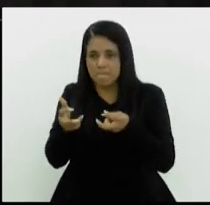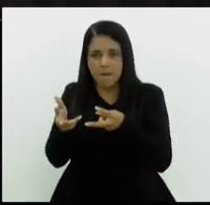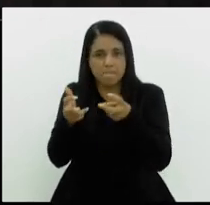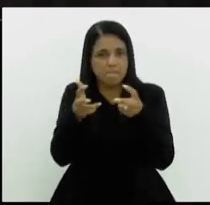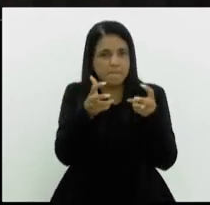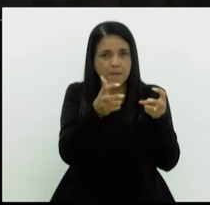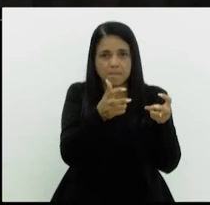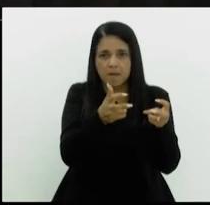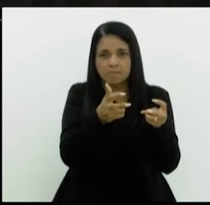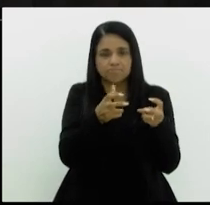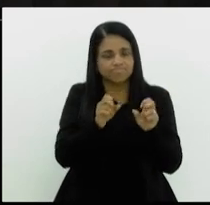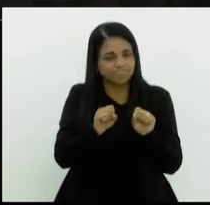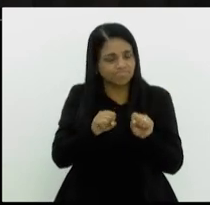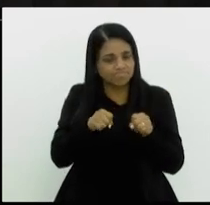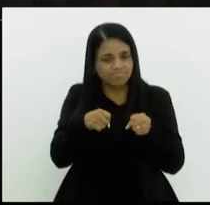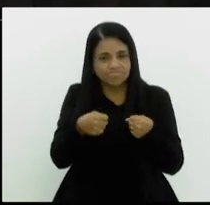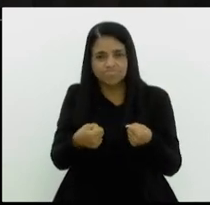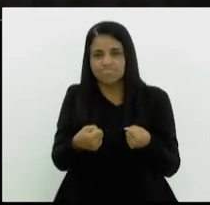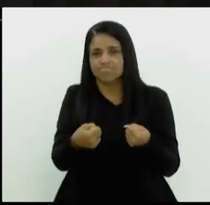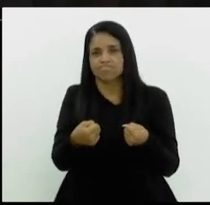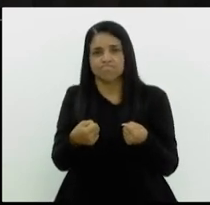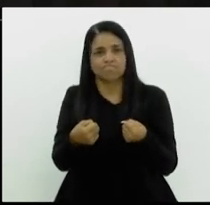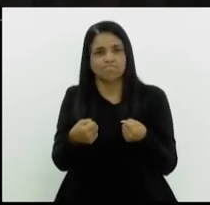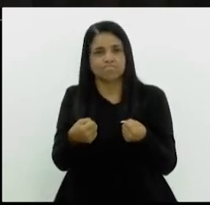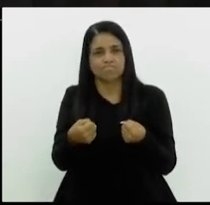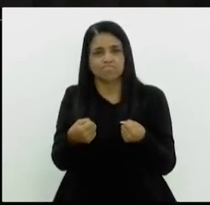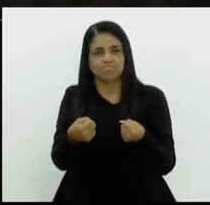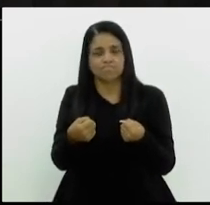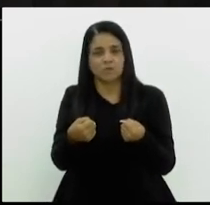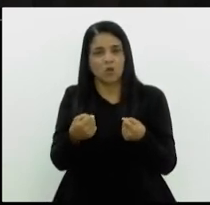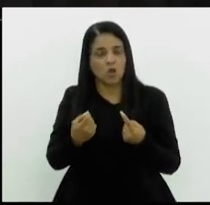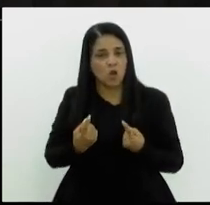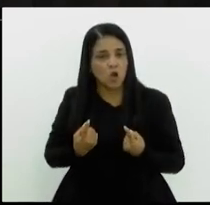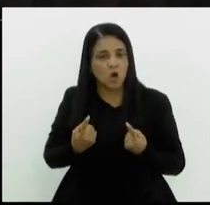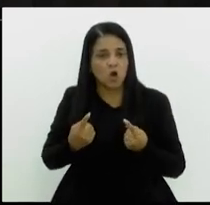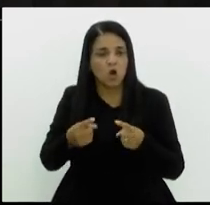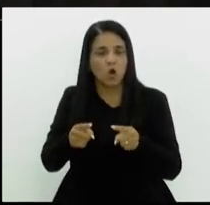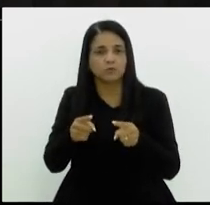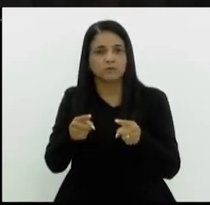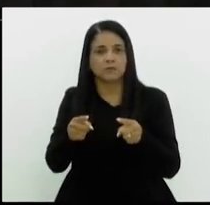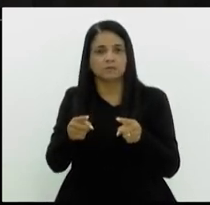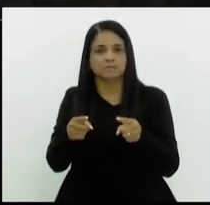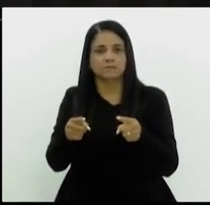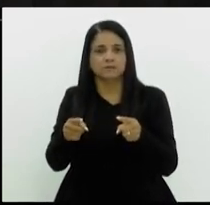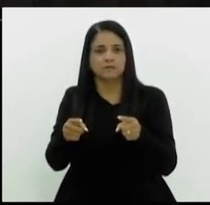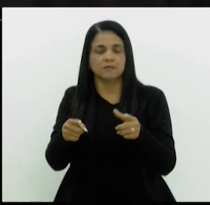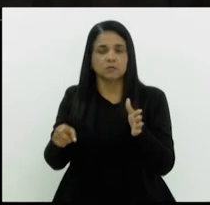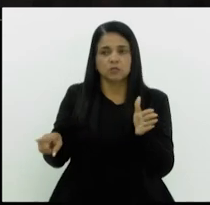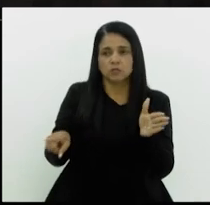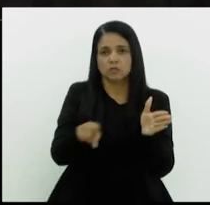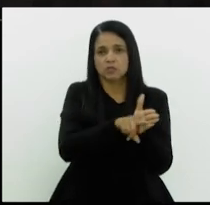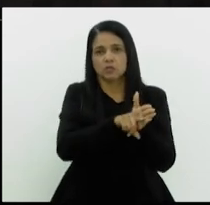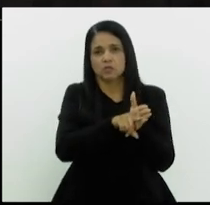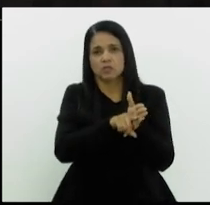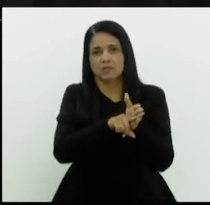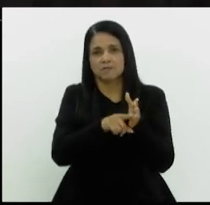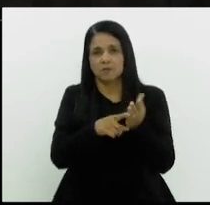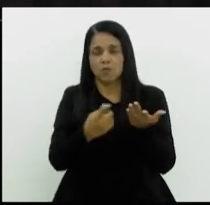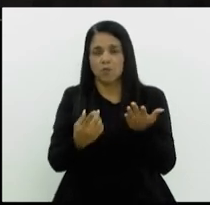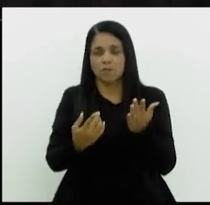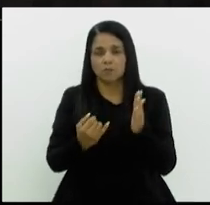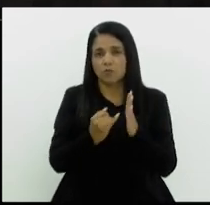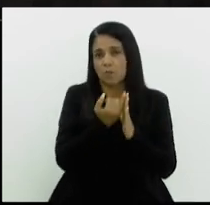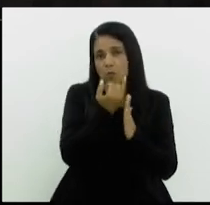um esforço concentrado de combate à sonegação. Não